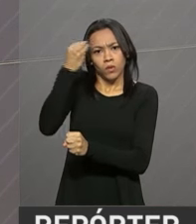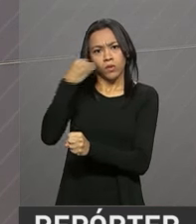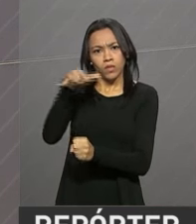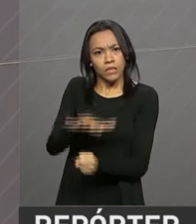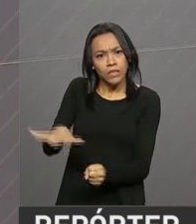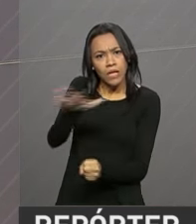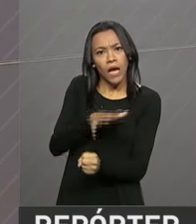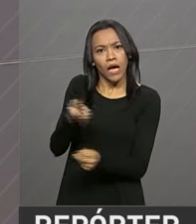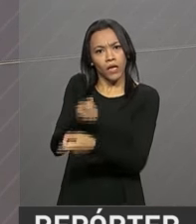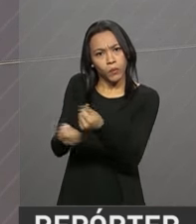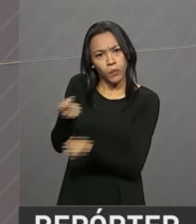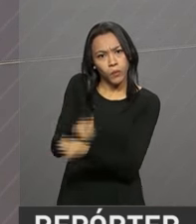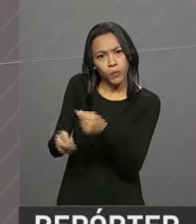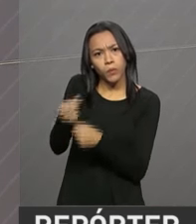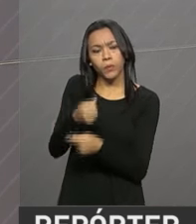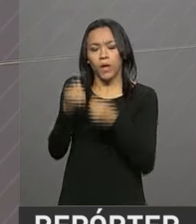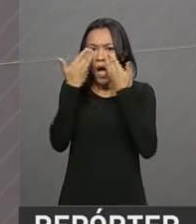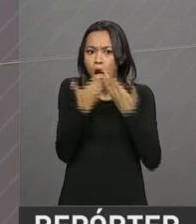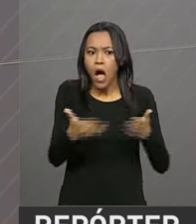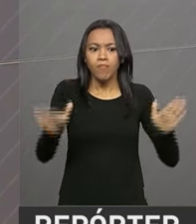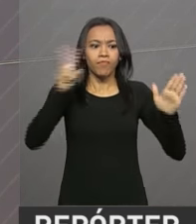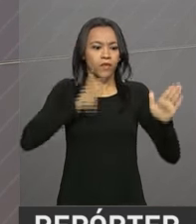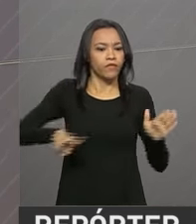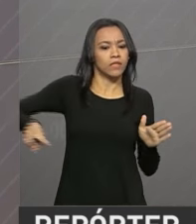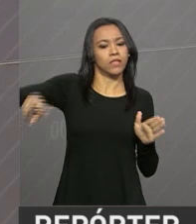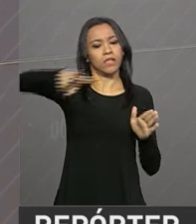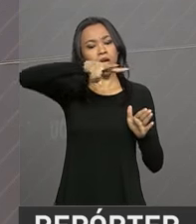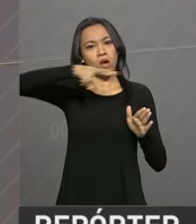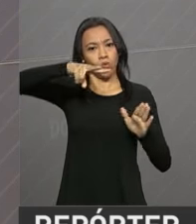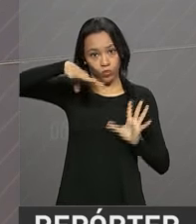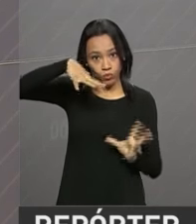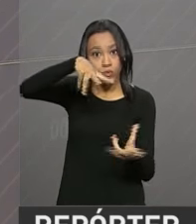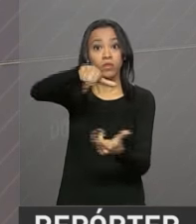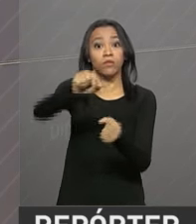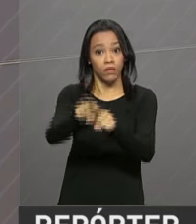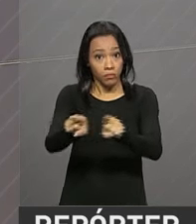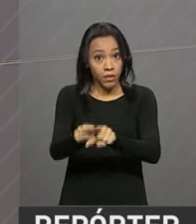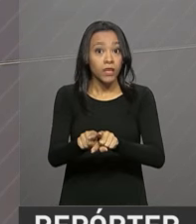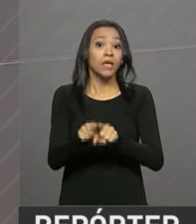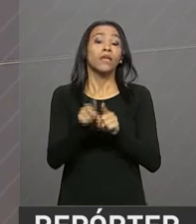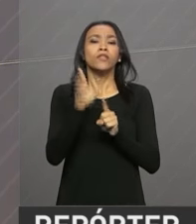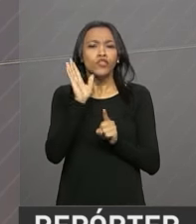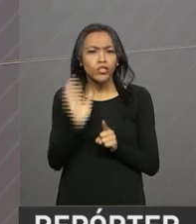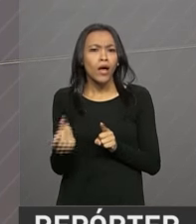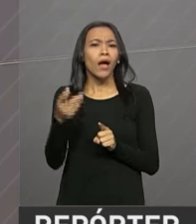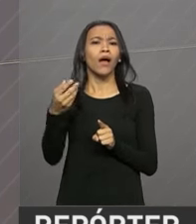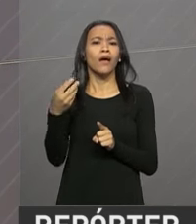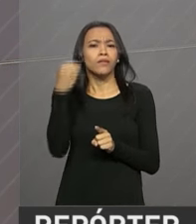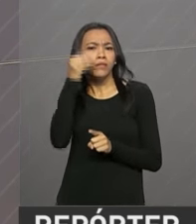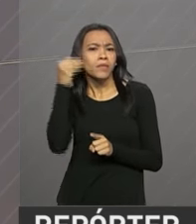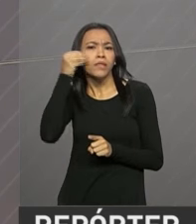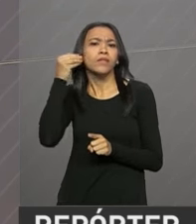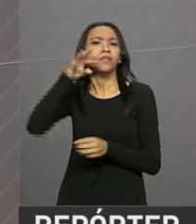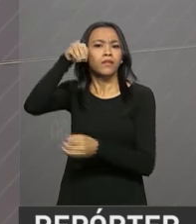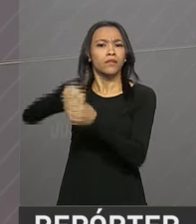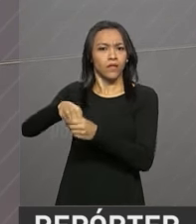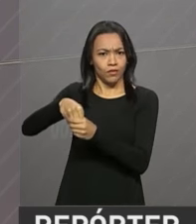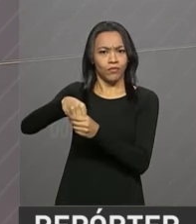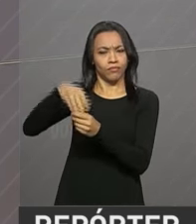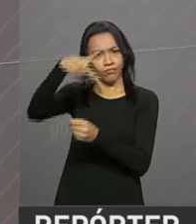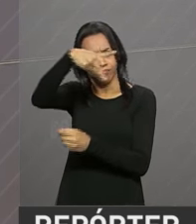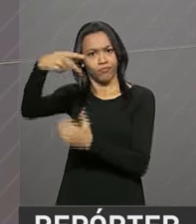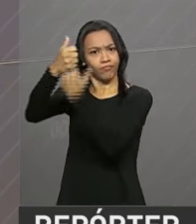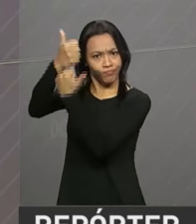financeiro, ampla visão da economia nacional e internacional, além de já ter passagem pela diretoria da instituição.